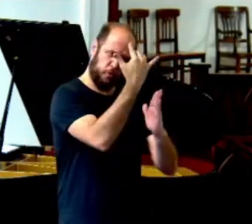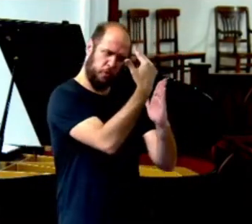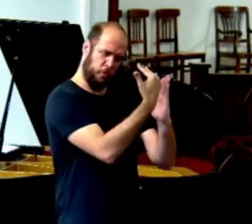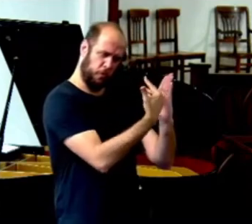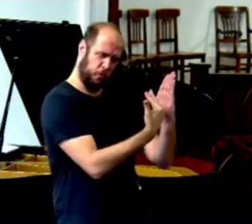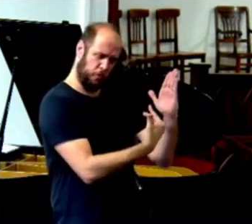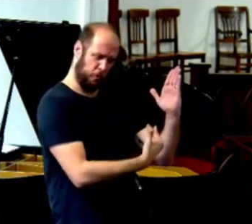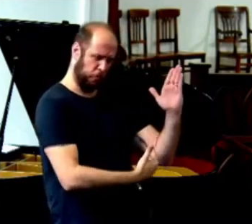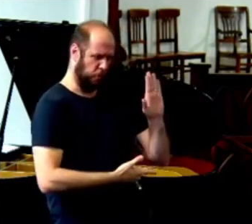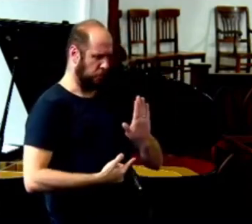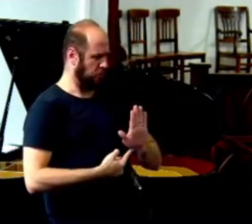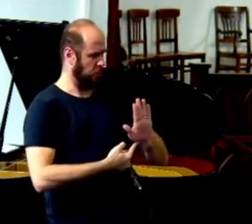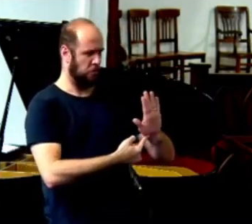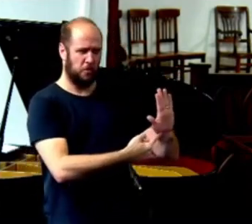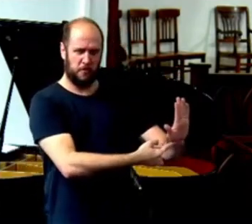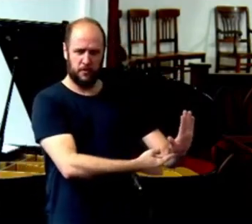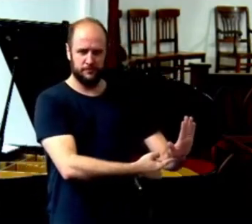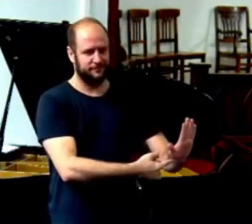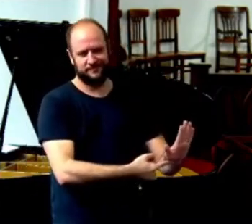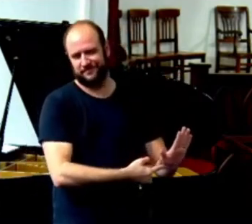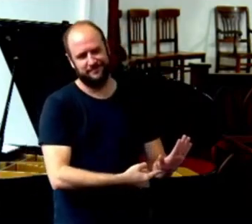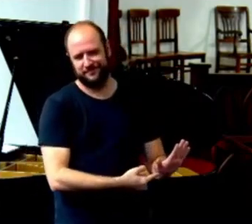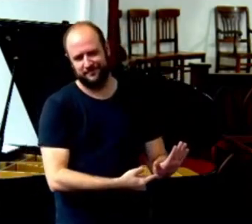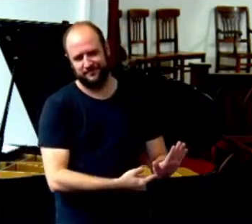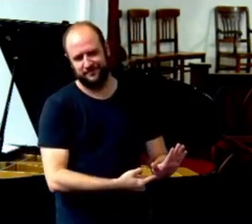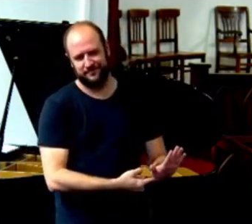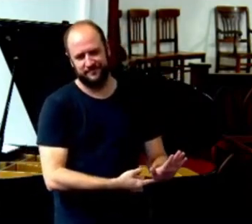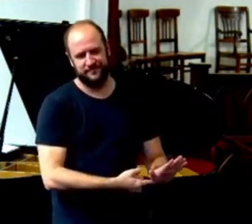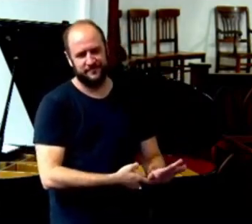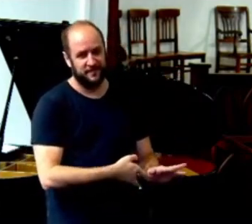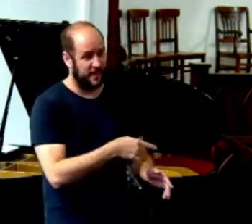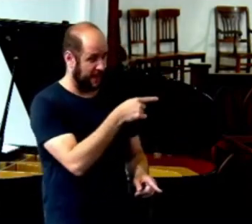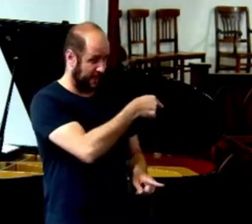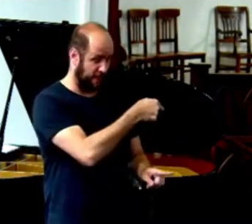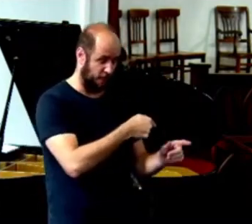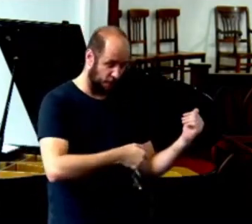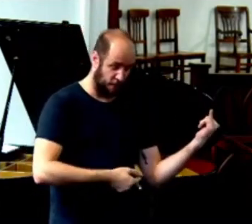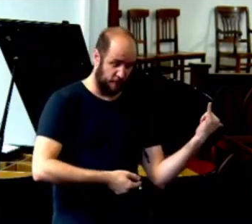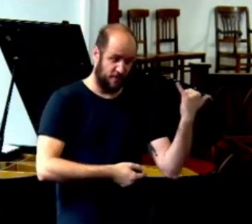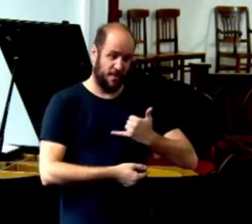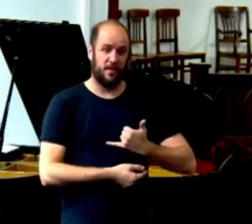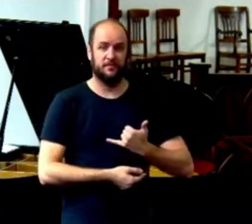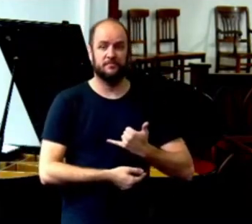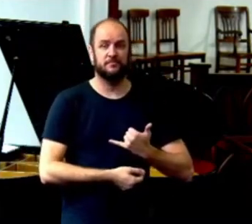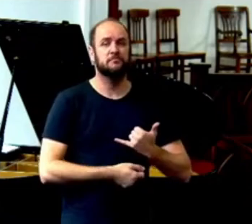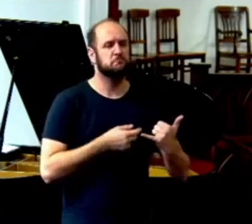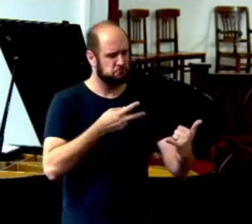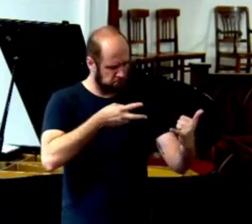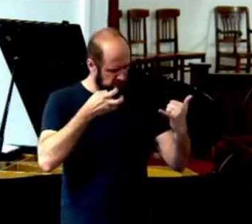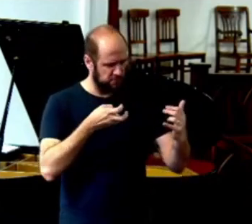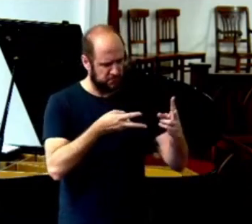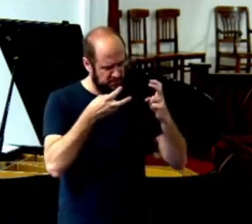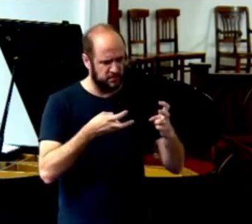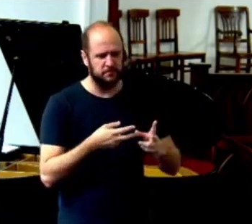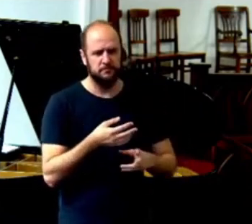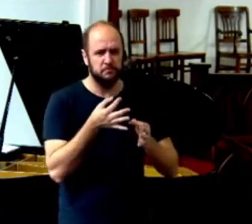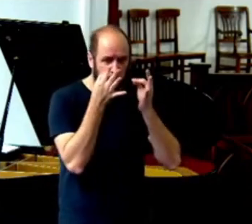letras douradas? Não. Ouça a sua esposa. Ouça o seu marido.